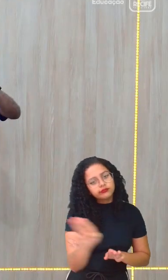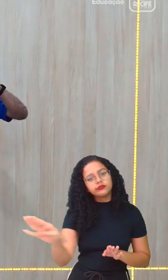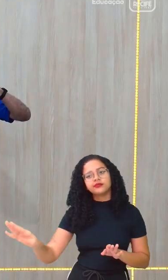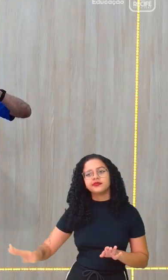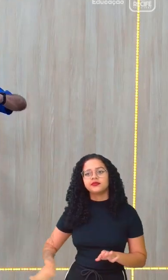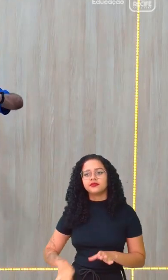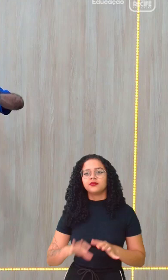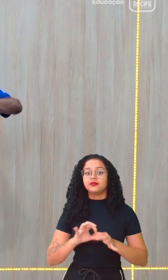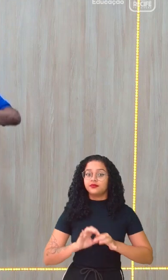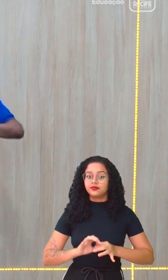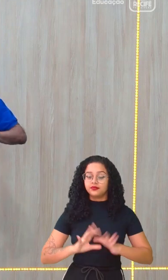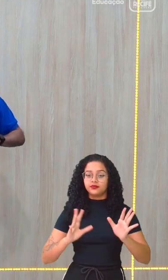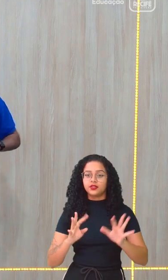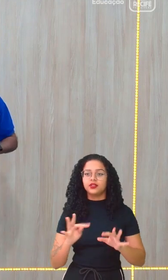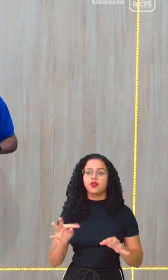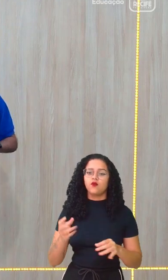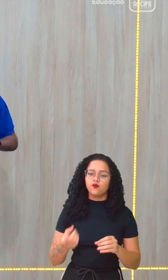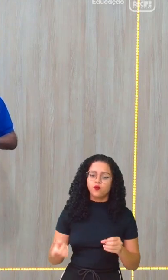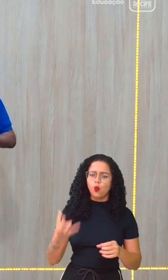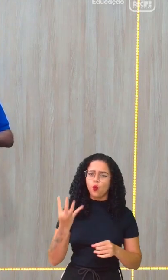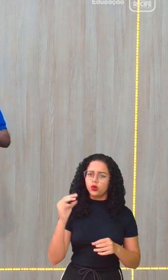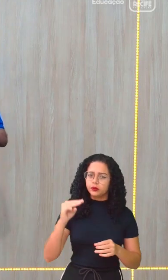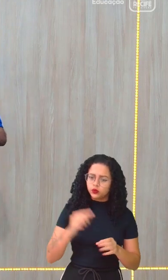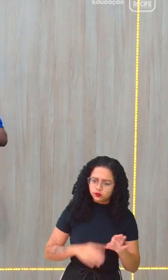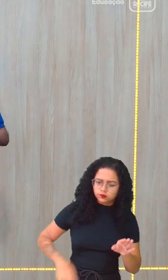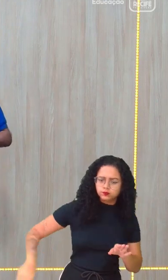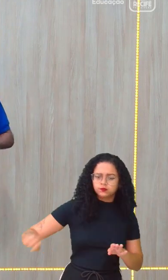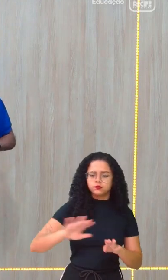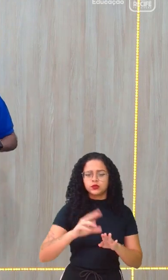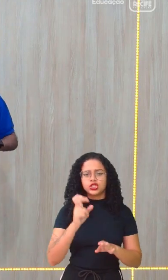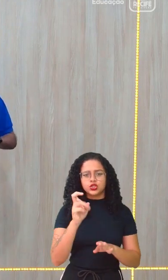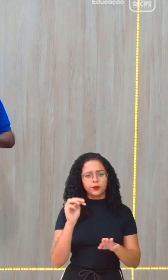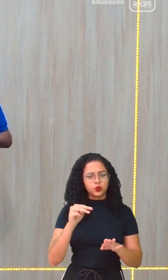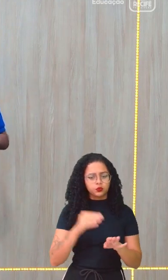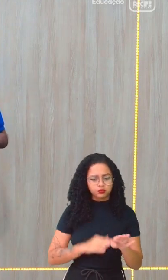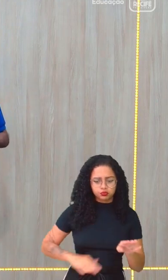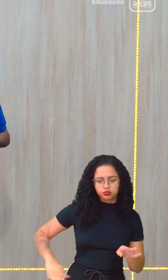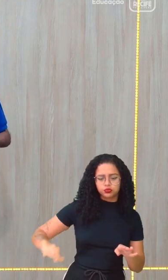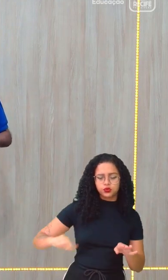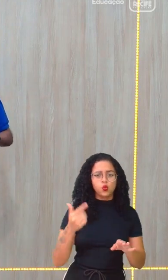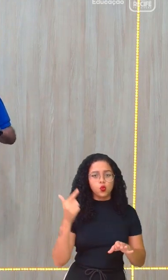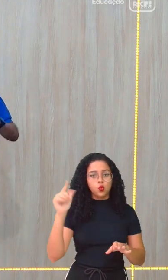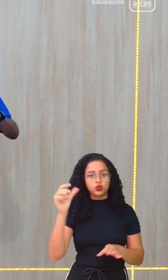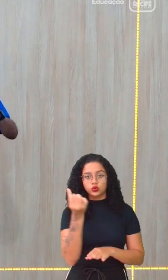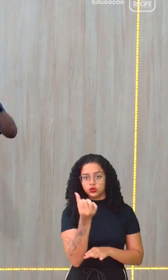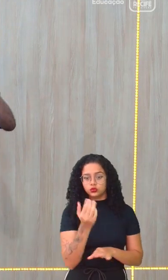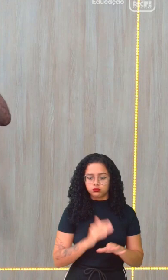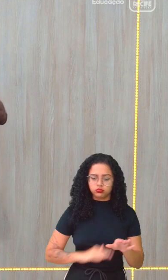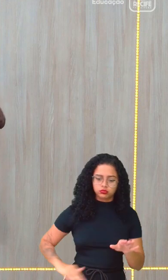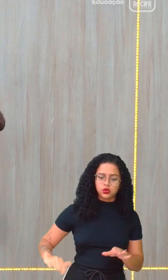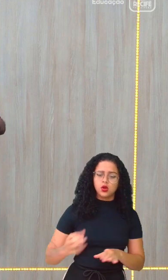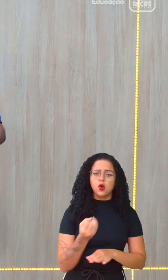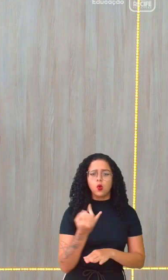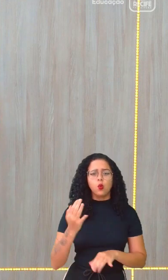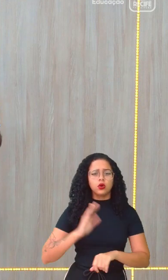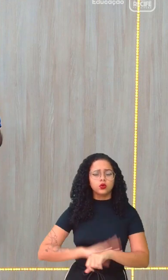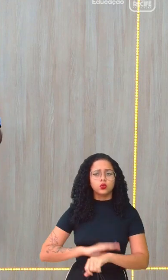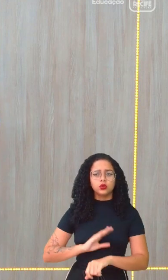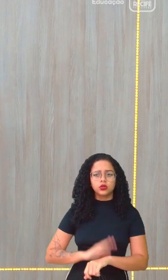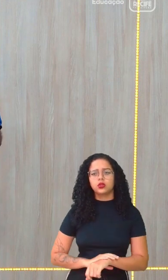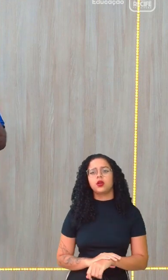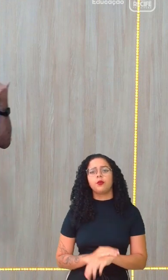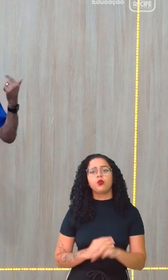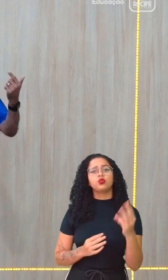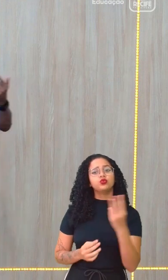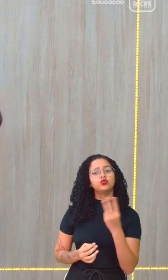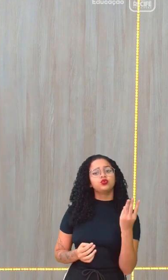Eita! Largou agora, uma volta, um deu 4 minutos, é mais rápido, um deu em 5 e um deu em 6. Quanto tempo eu vou conseguir fazer que